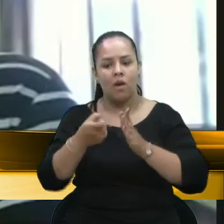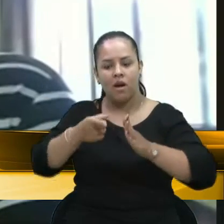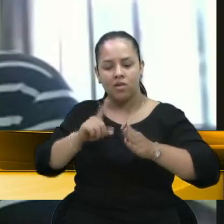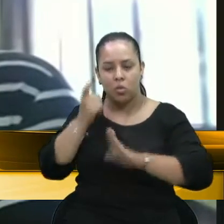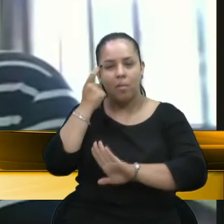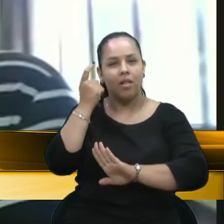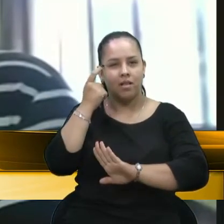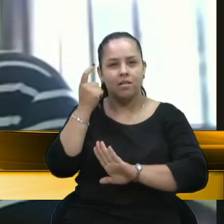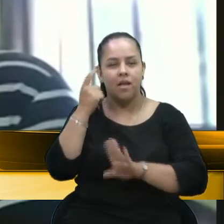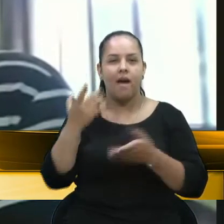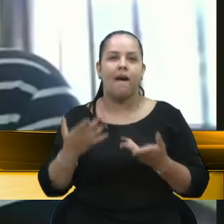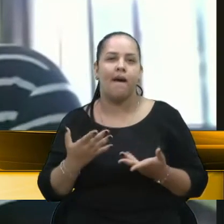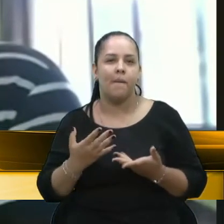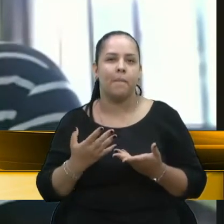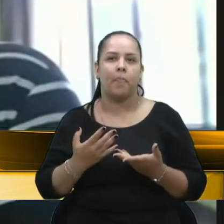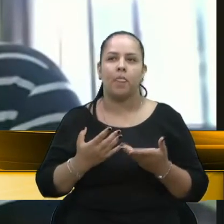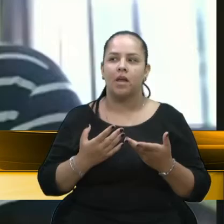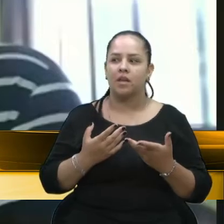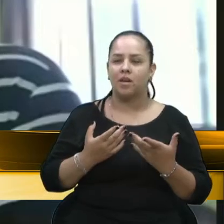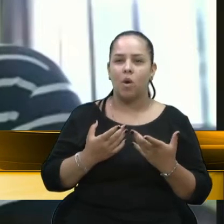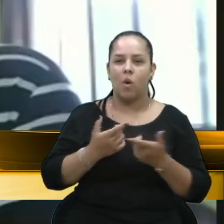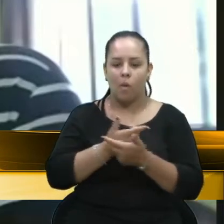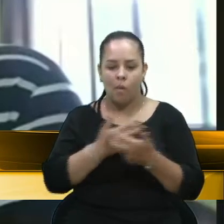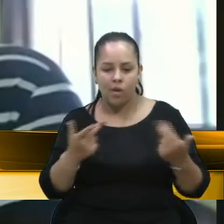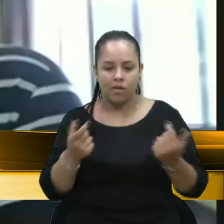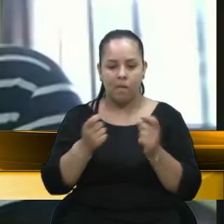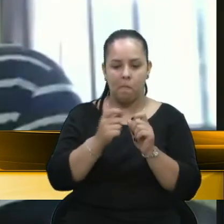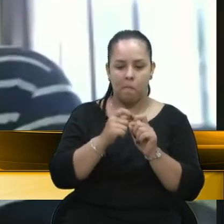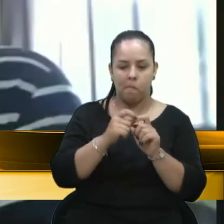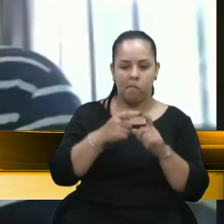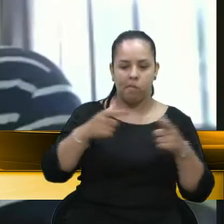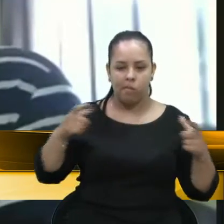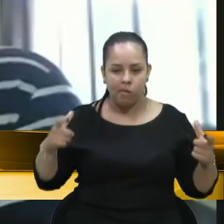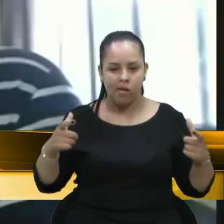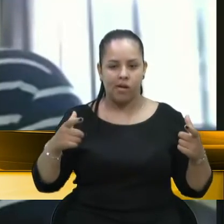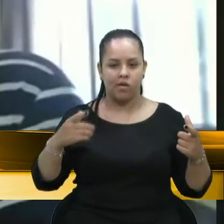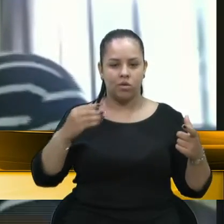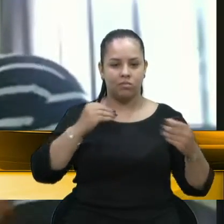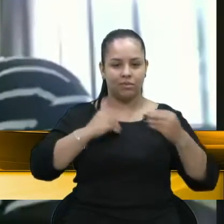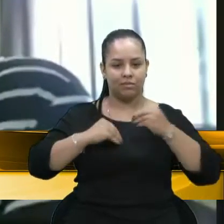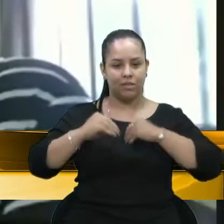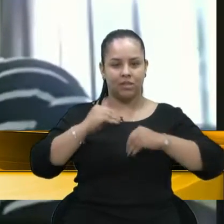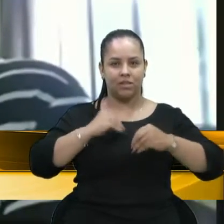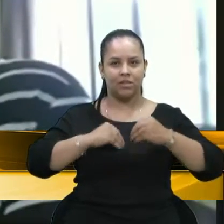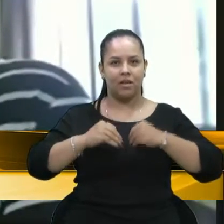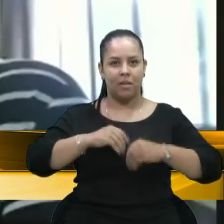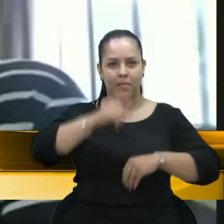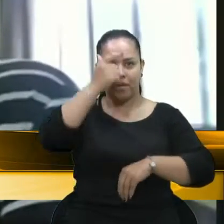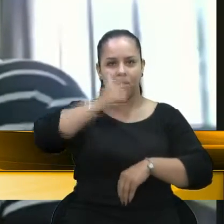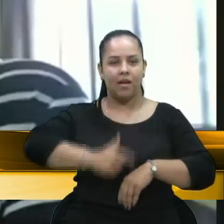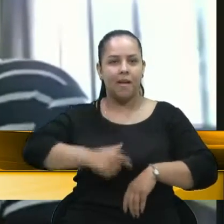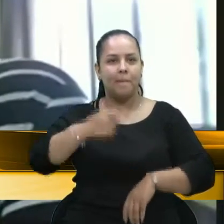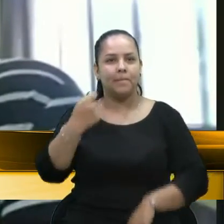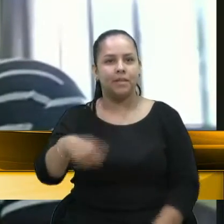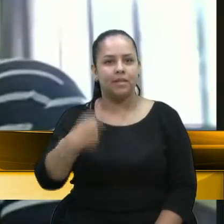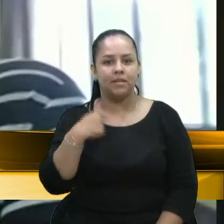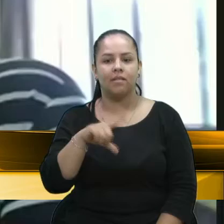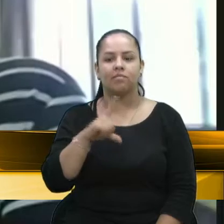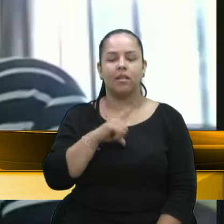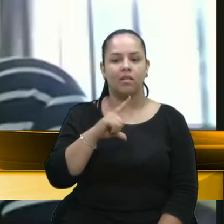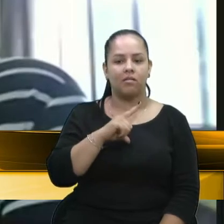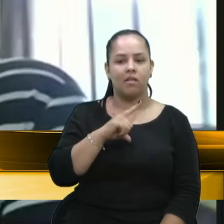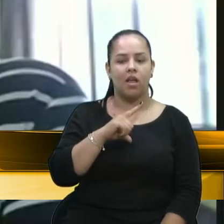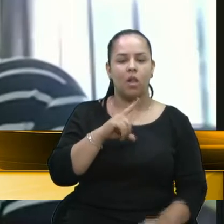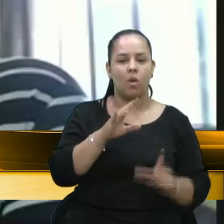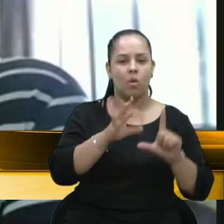medidas que aumentem a mobilidade humana, a gente precisa pensar um pouco em toda essa questão logística.